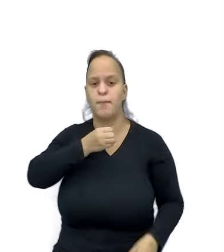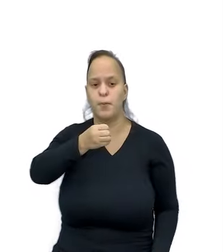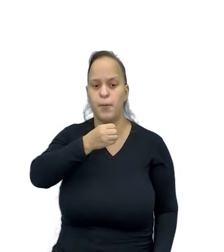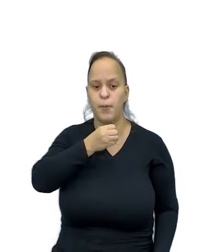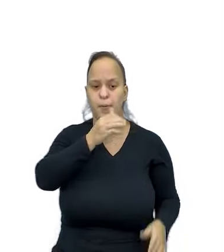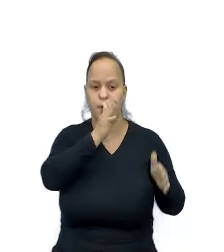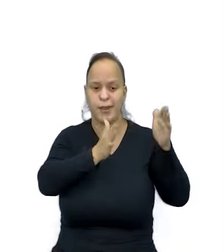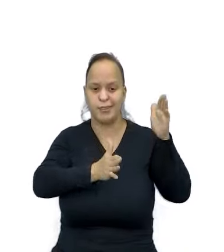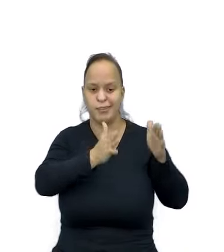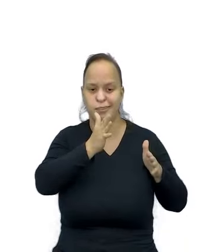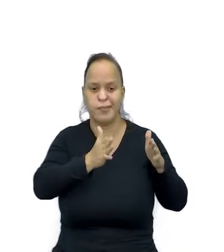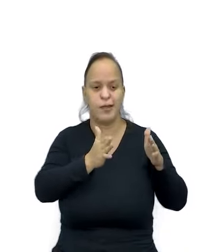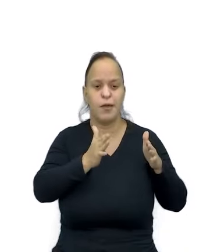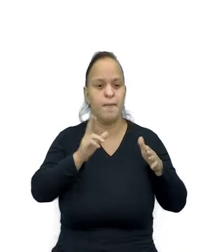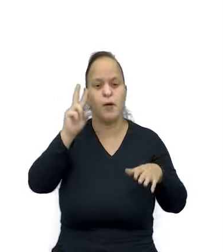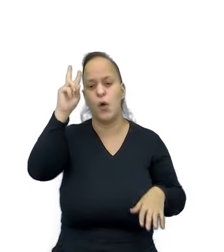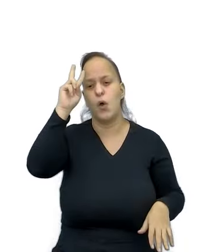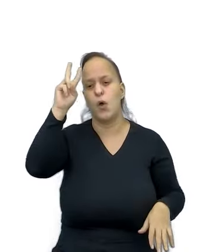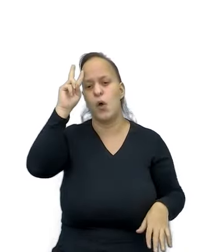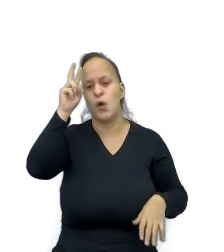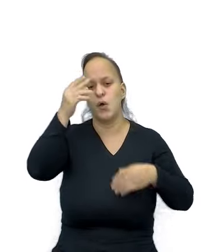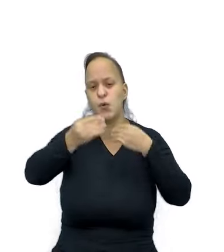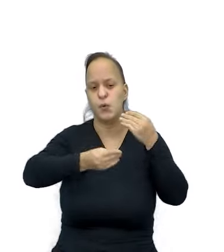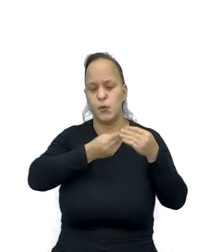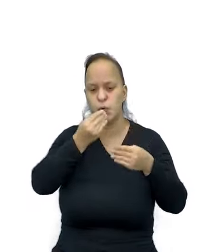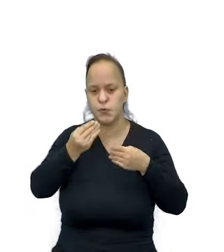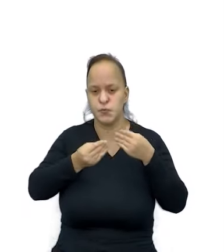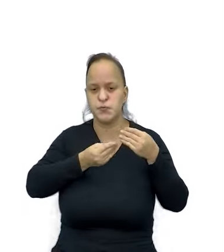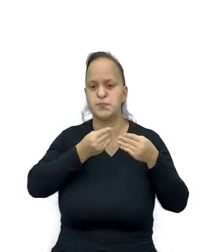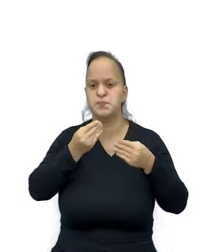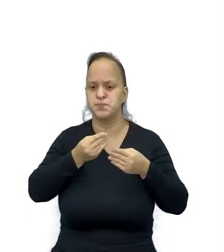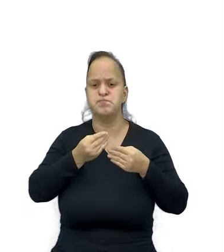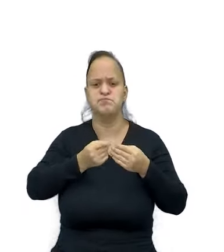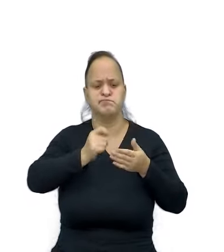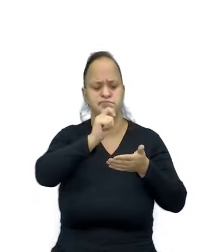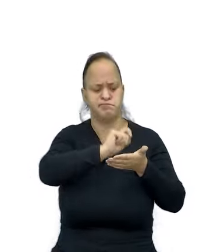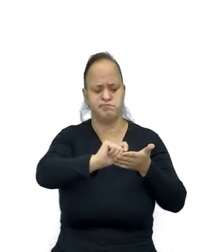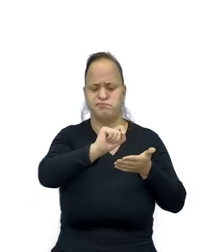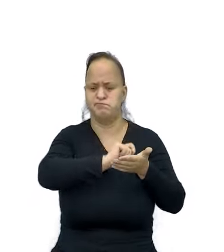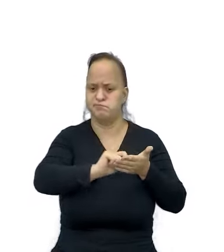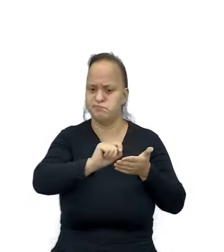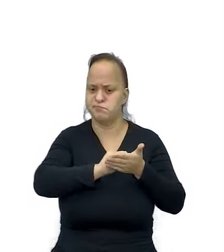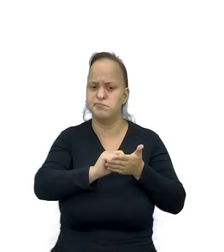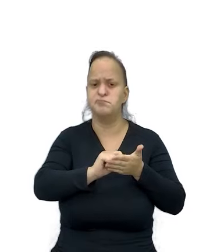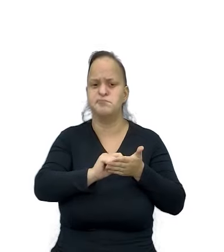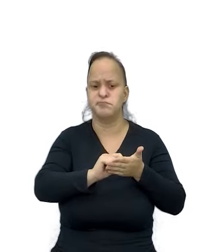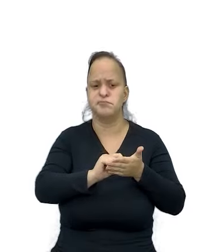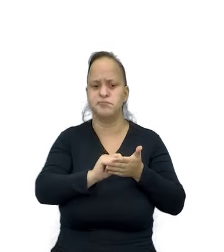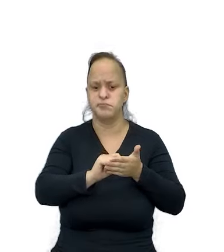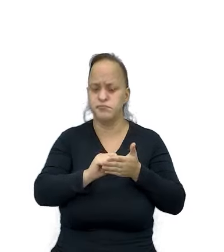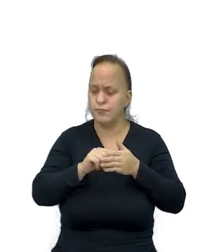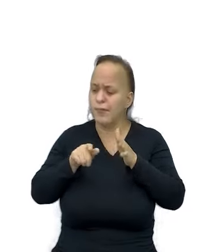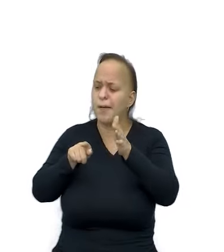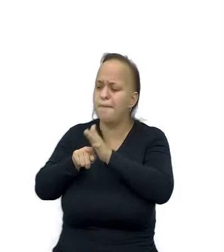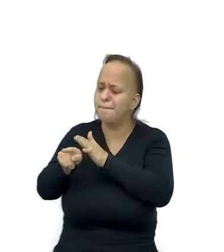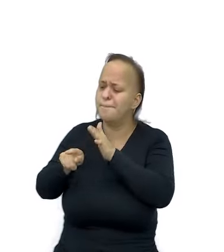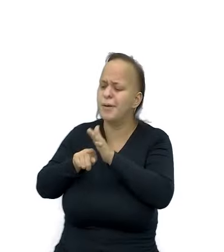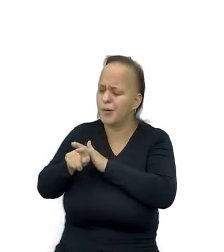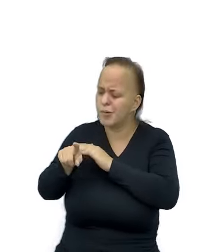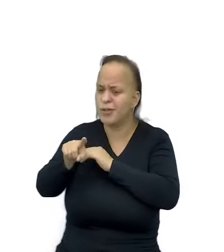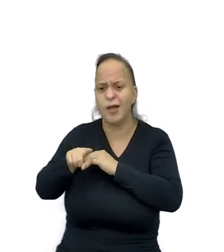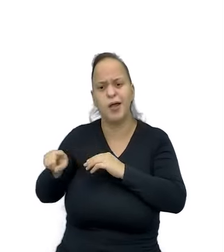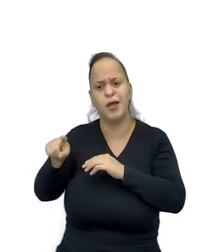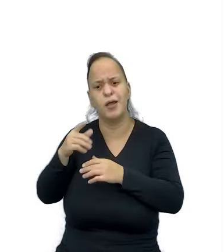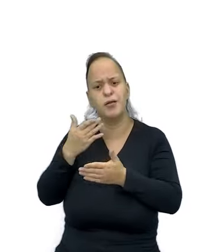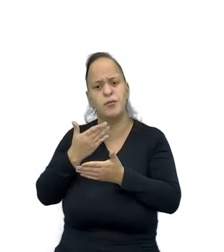tempo, enredo, né? Dá para trabalhar muito com essa questão do texto narrativo. Questionar junto aos estudantes, né? Como os